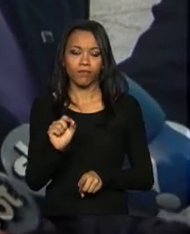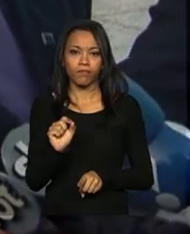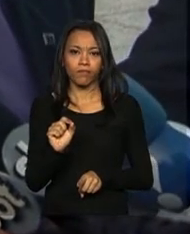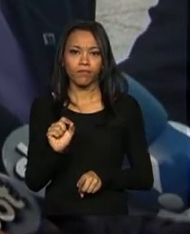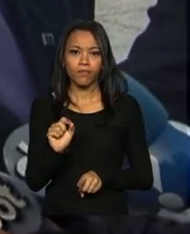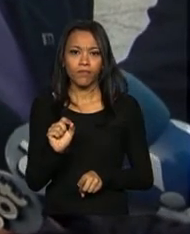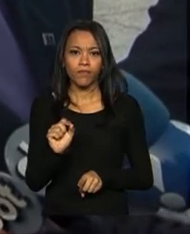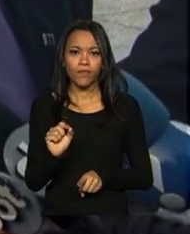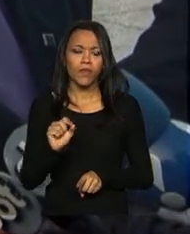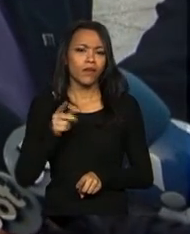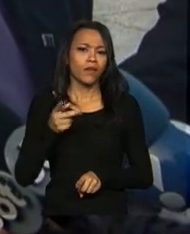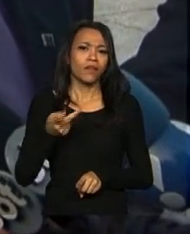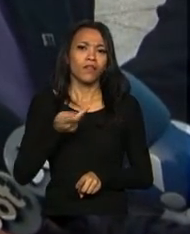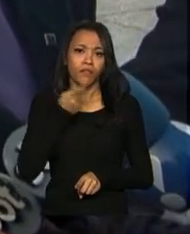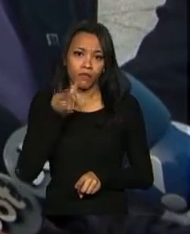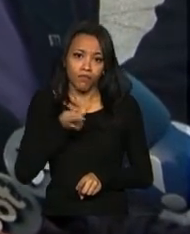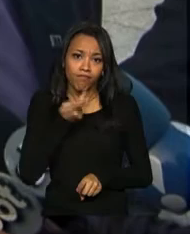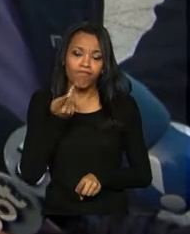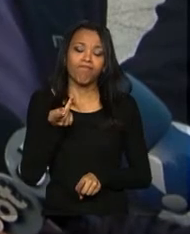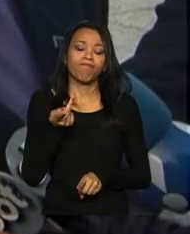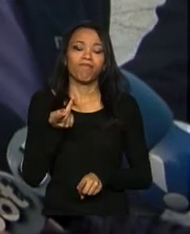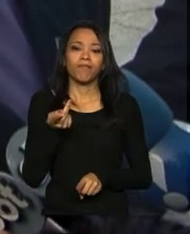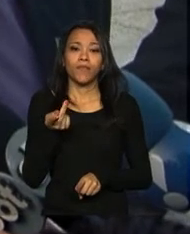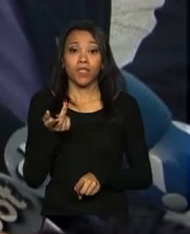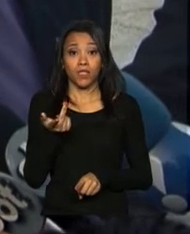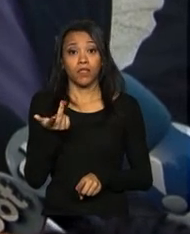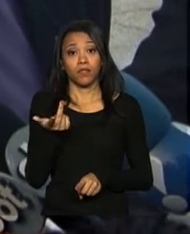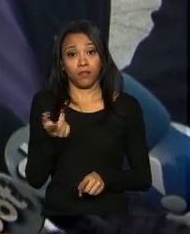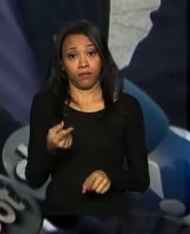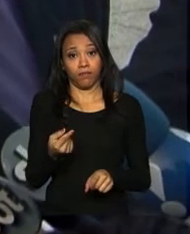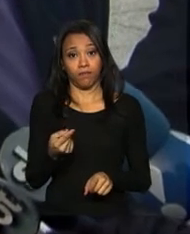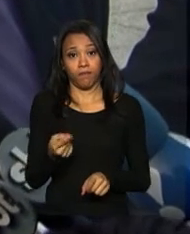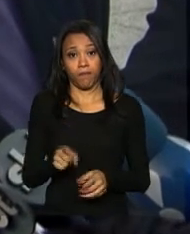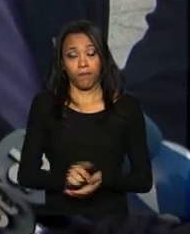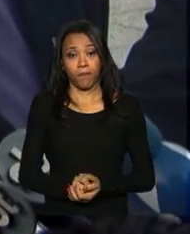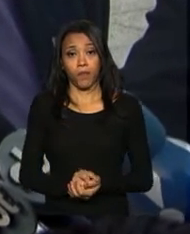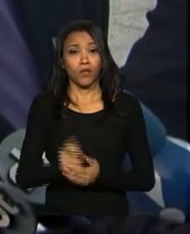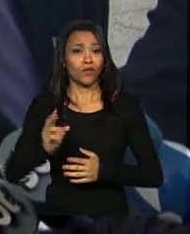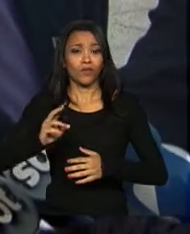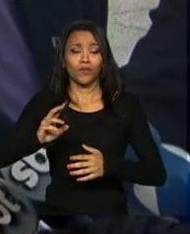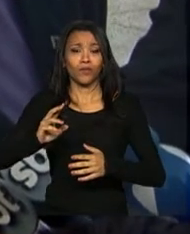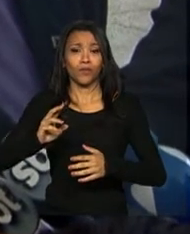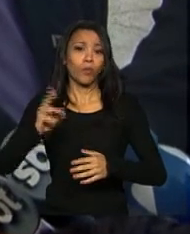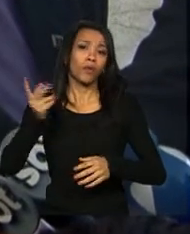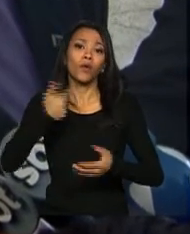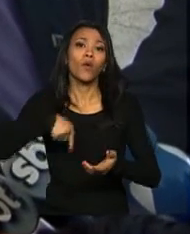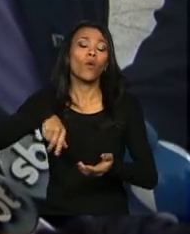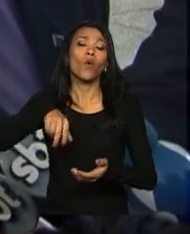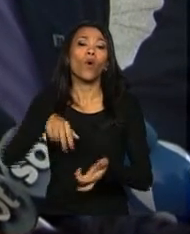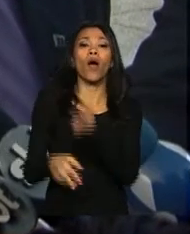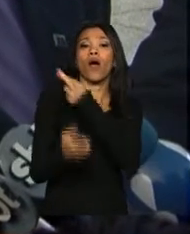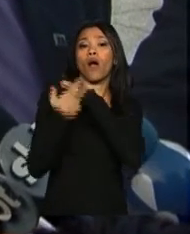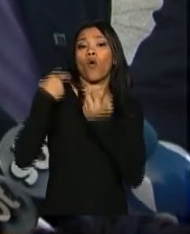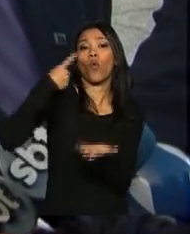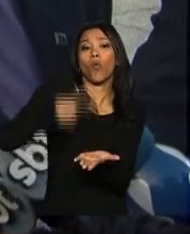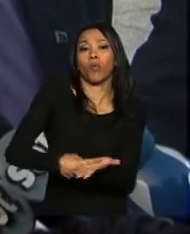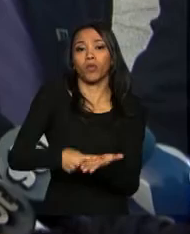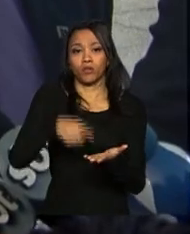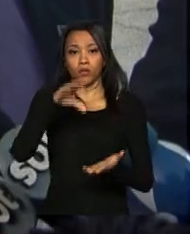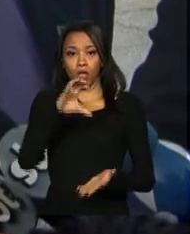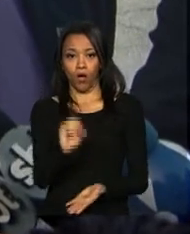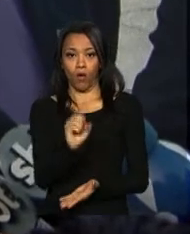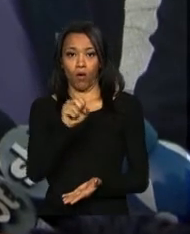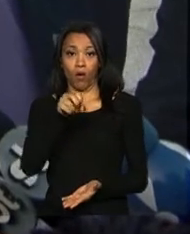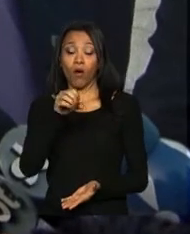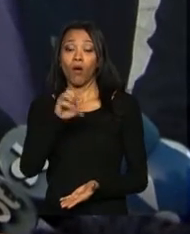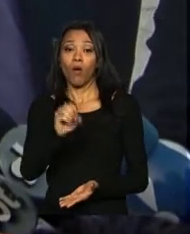Falamos do mundo também não, mas falamos sobretudo do papel das Nações Unidas, da importância das